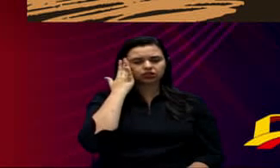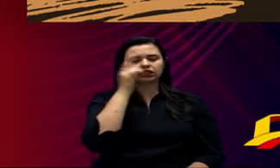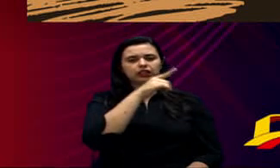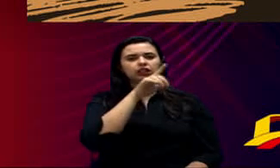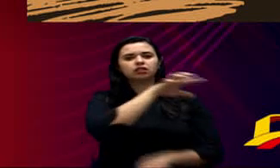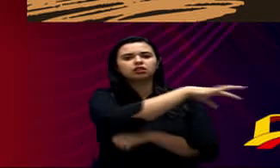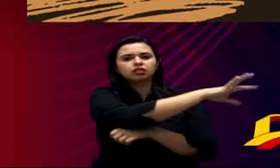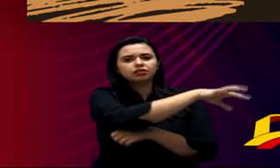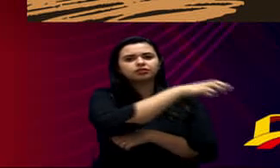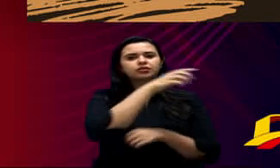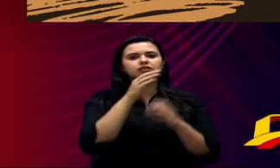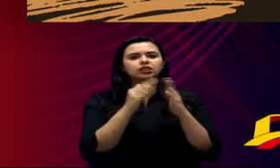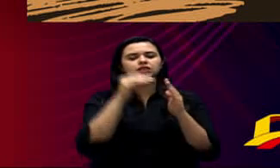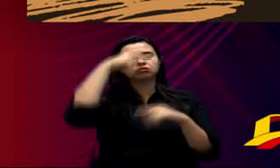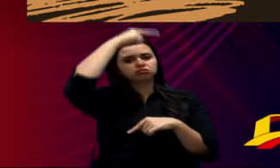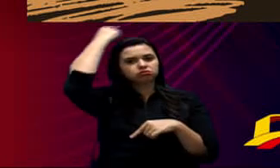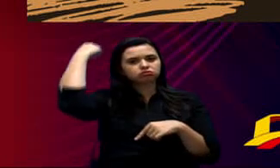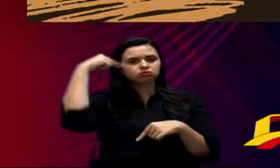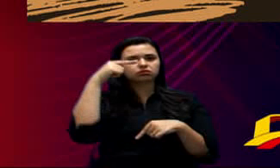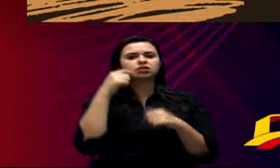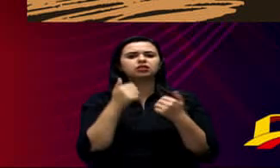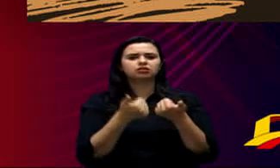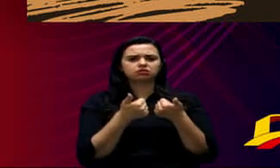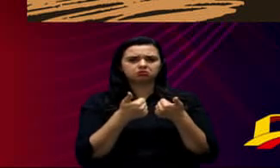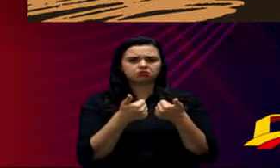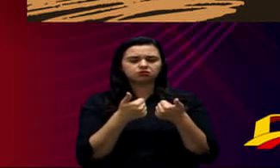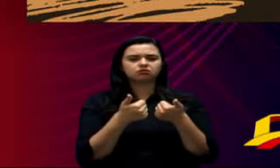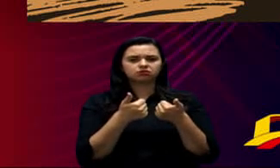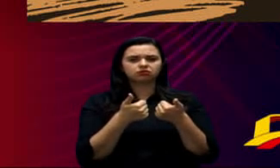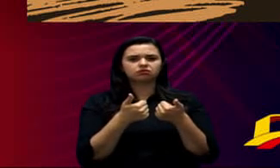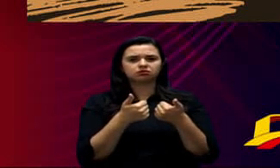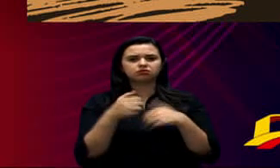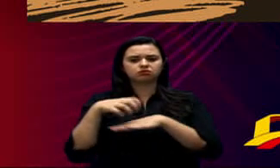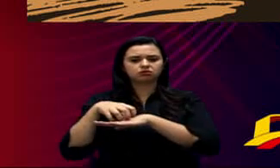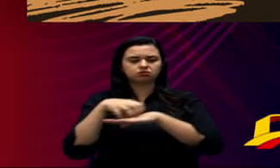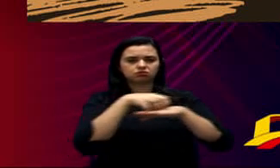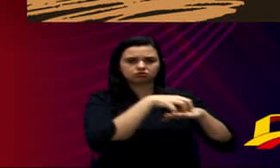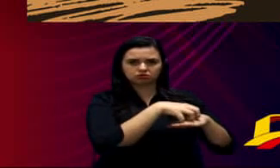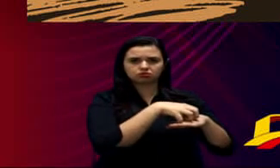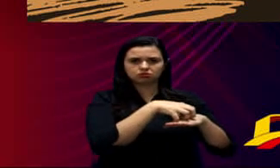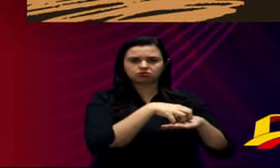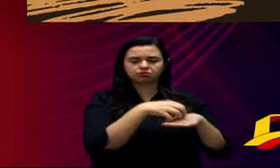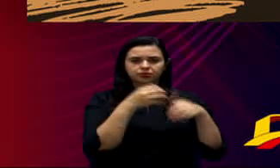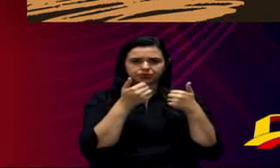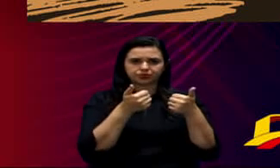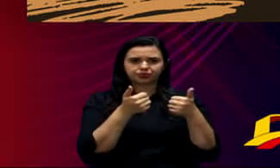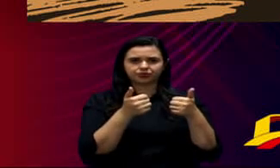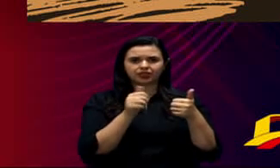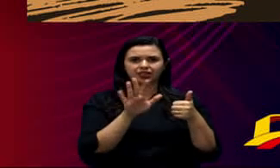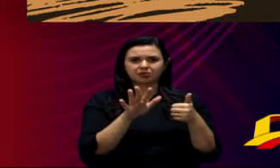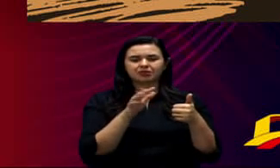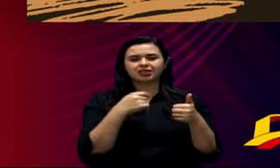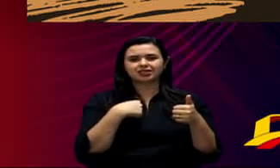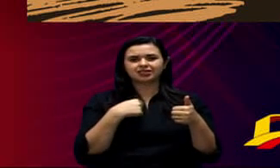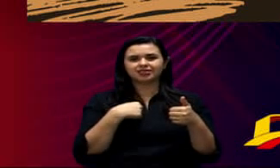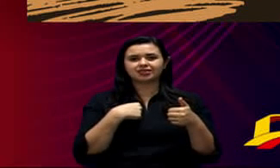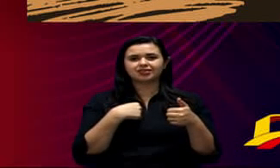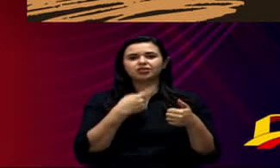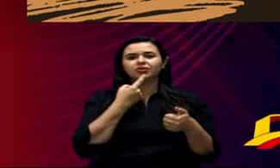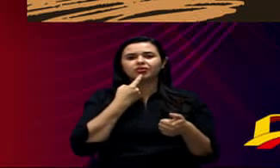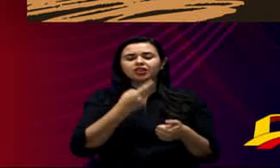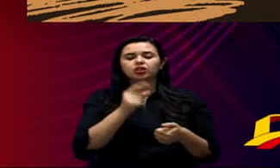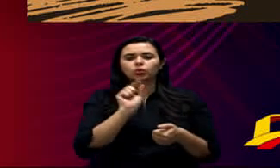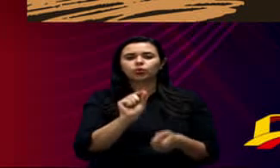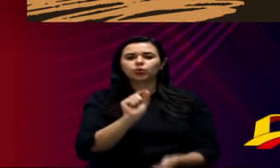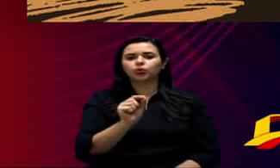faça, um transporte de qualidade. Eu não estou duvidando. Só que eu estou falando do nosso Sandro. O